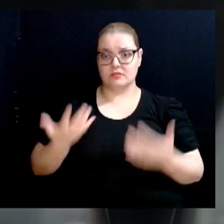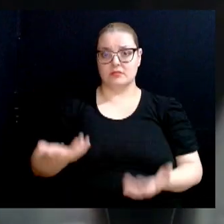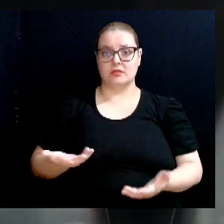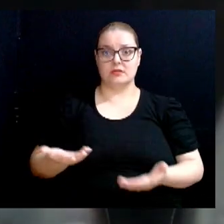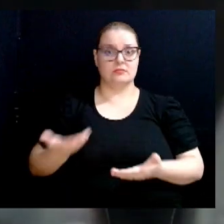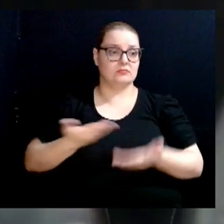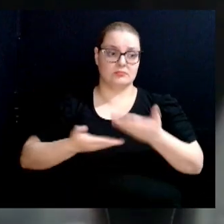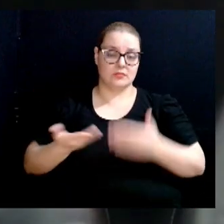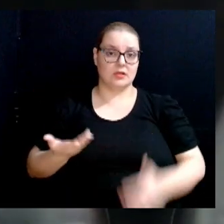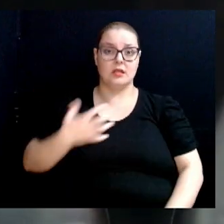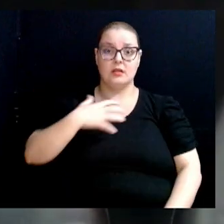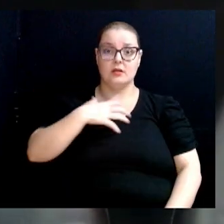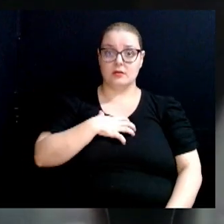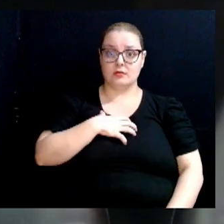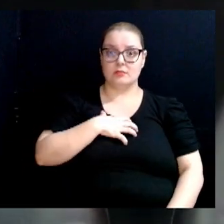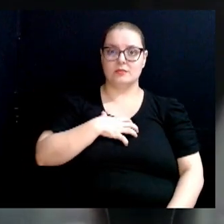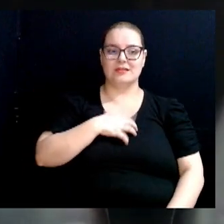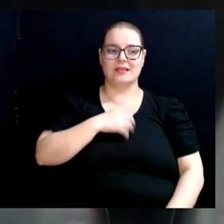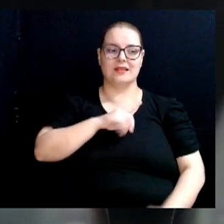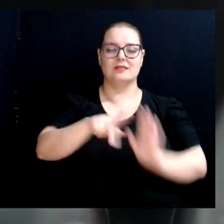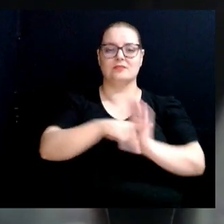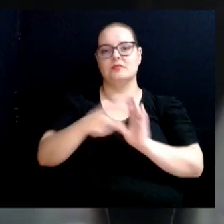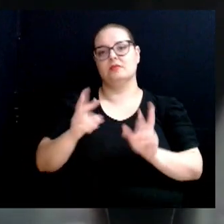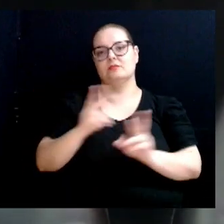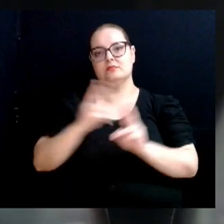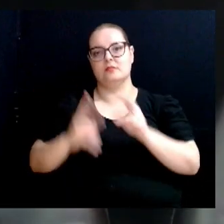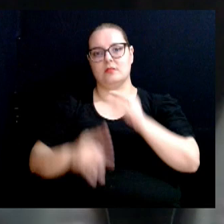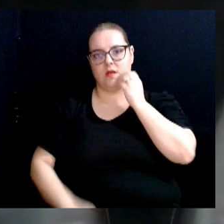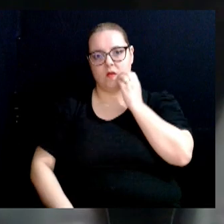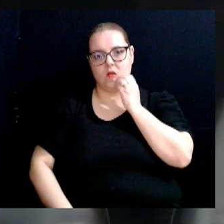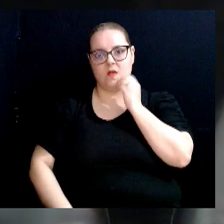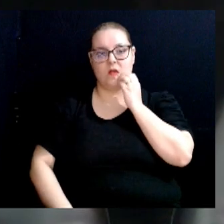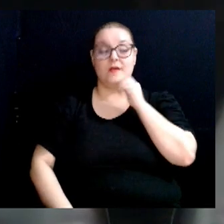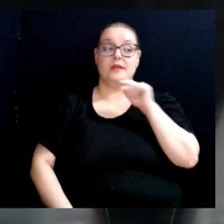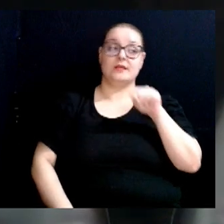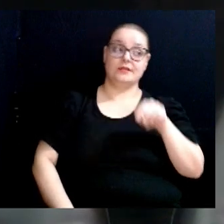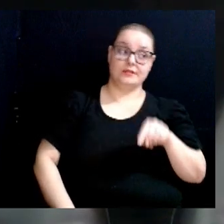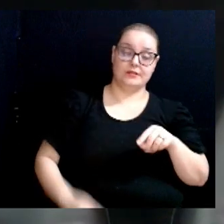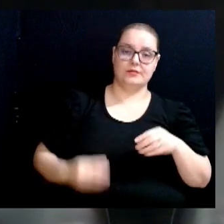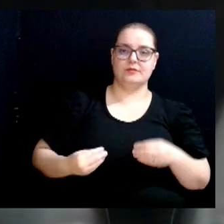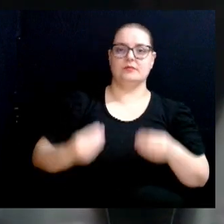não pertencente mais à relação. E isso vai me dando